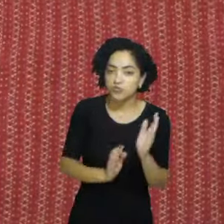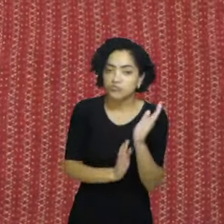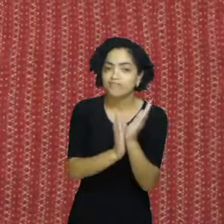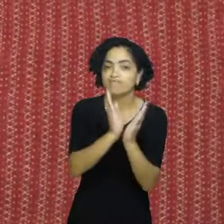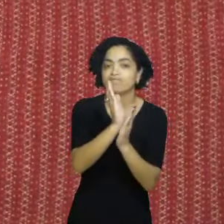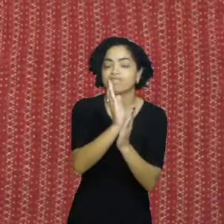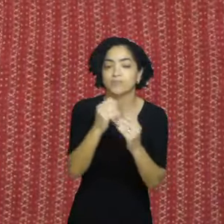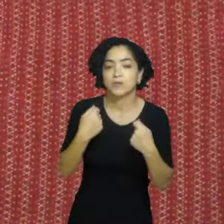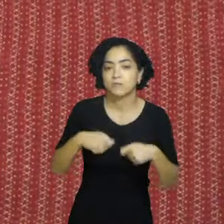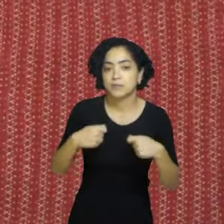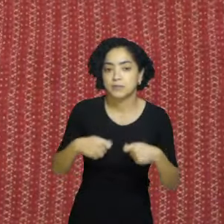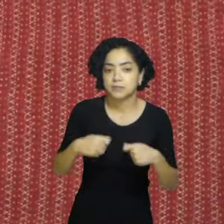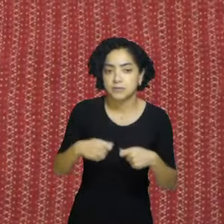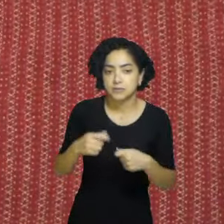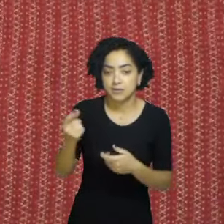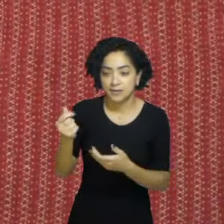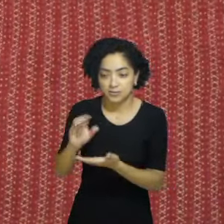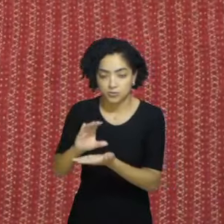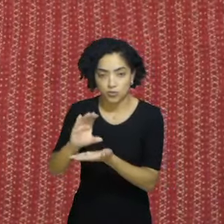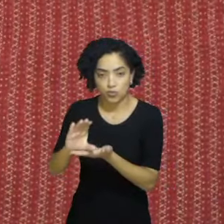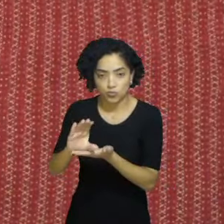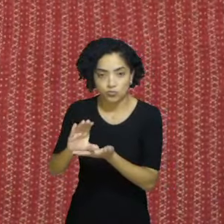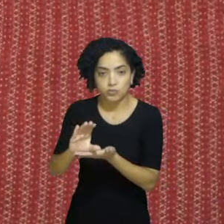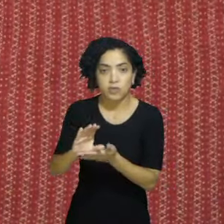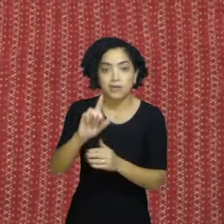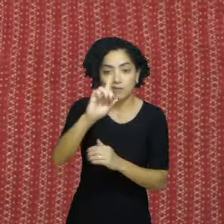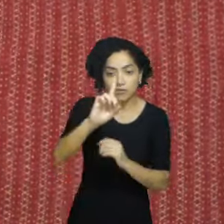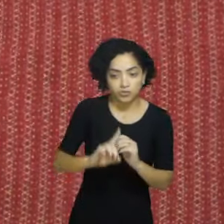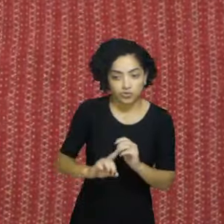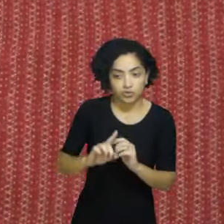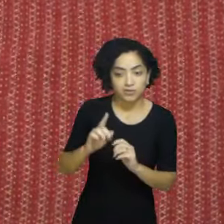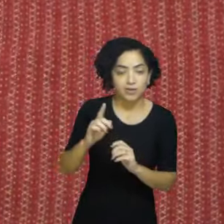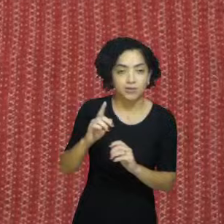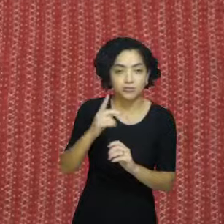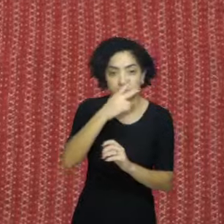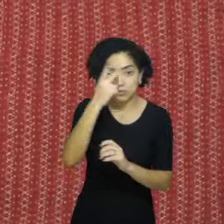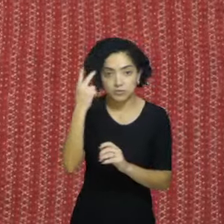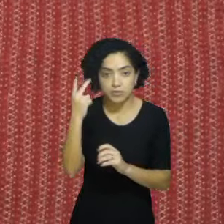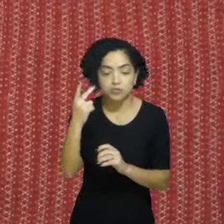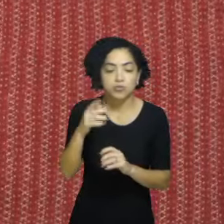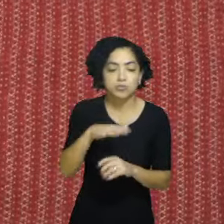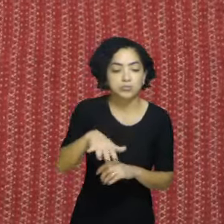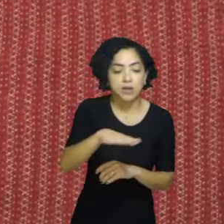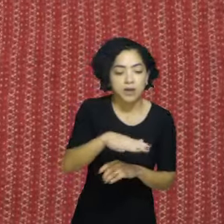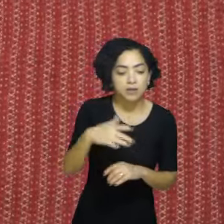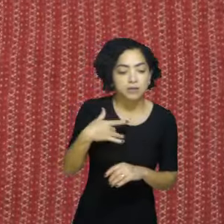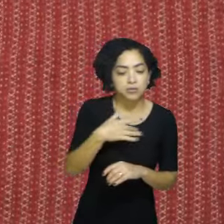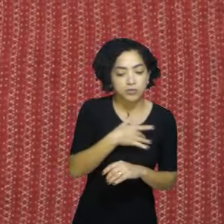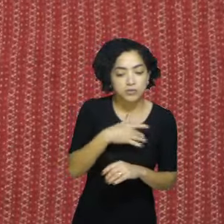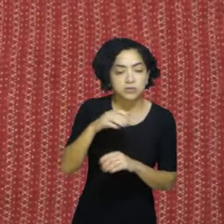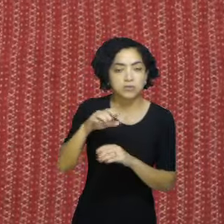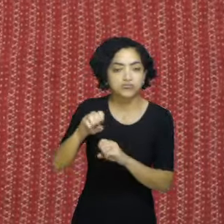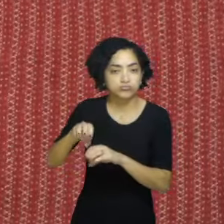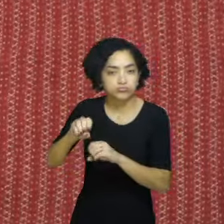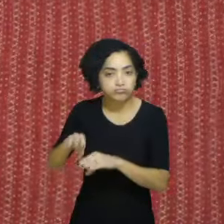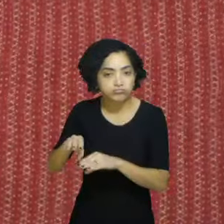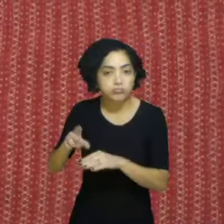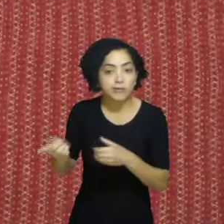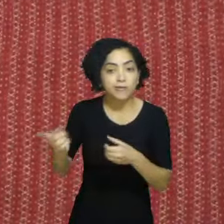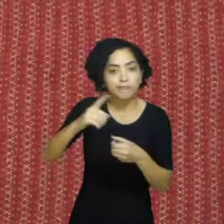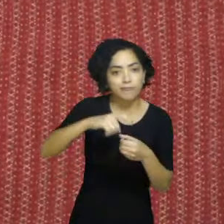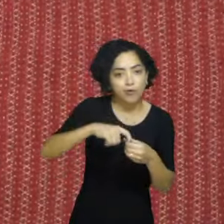temos que fazer com que esse recurso, que é de direito do contribuinte, lá na ponta, que precisa de educação, saúde, infraestrutura, esse dinheiro volte o mais rápido